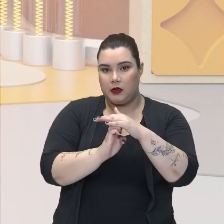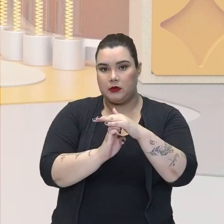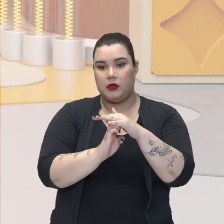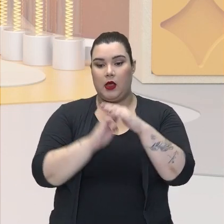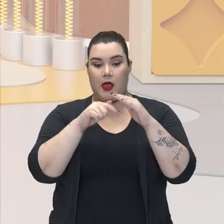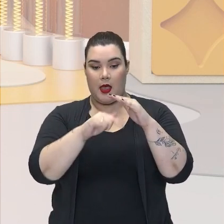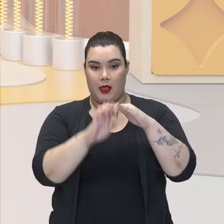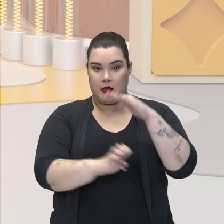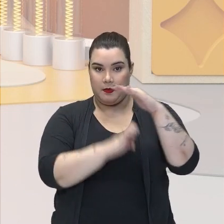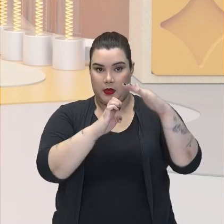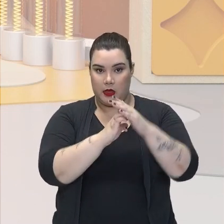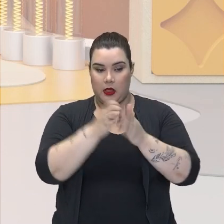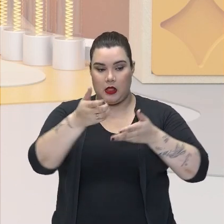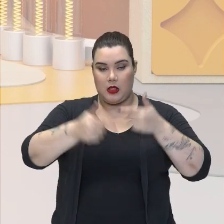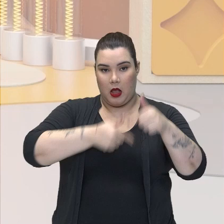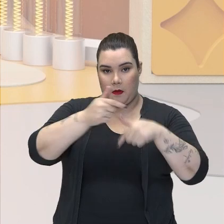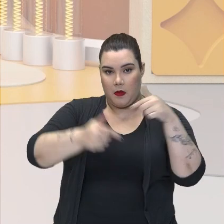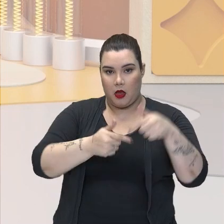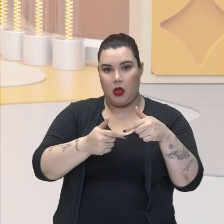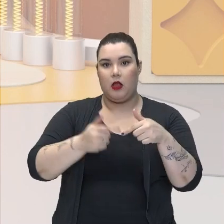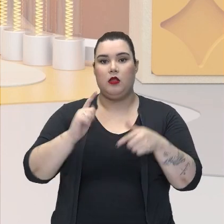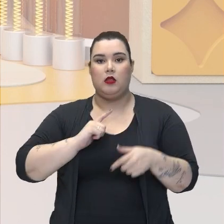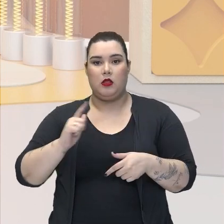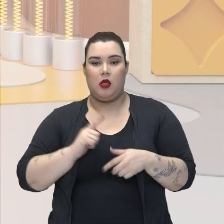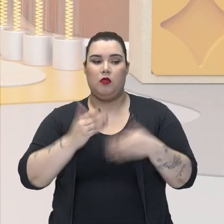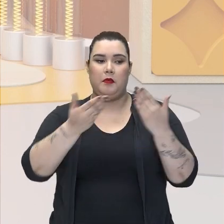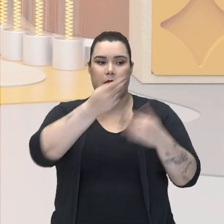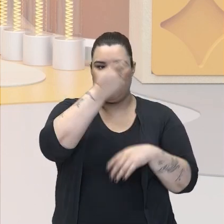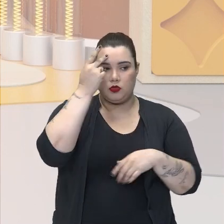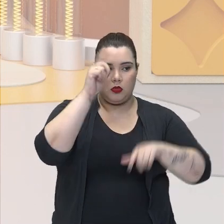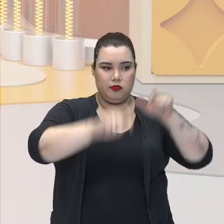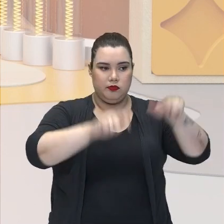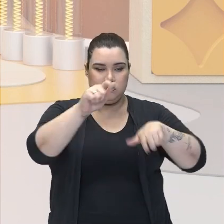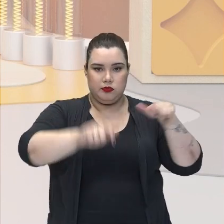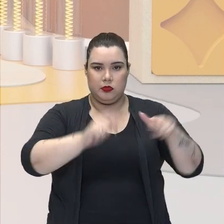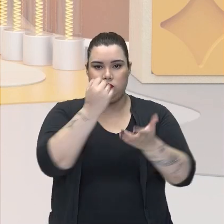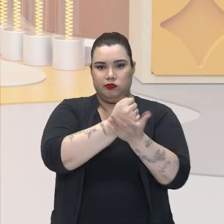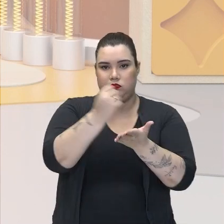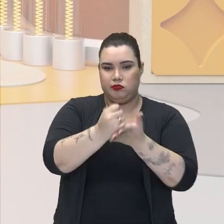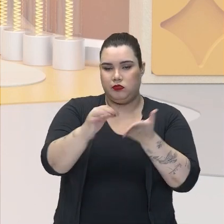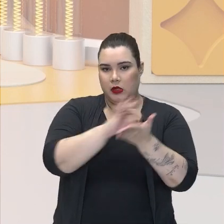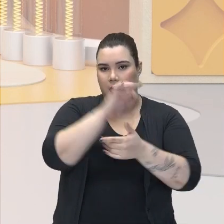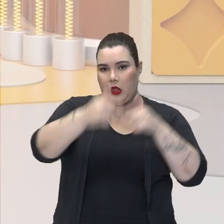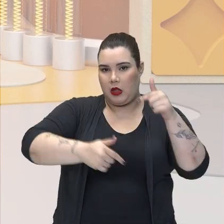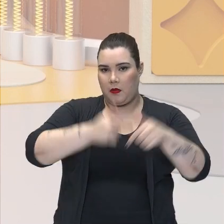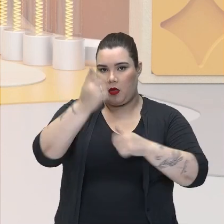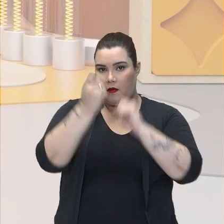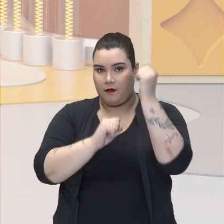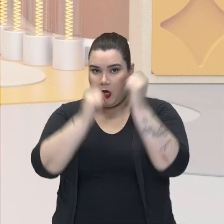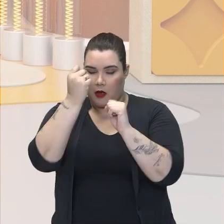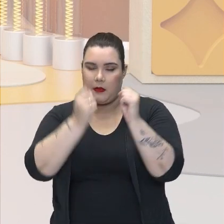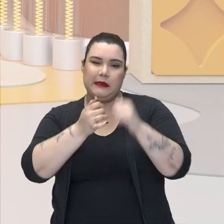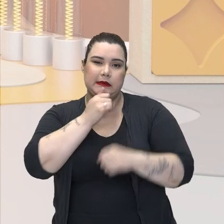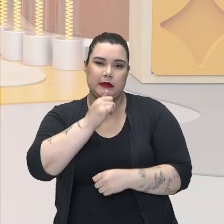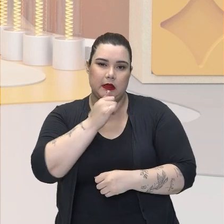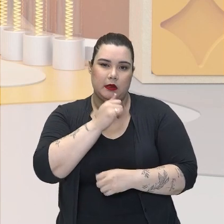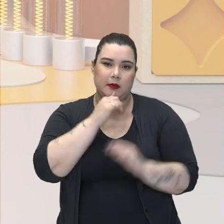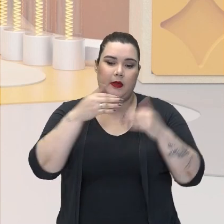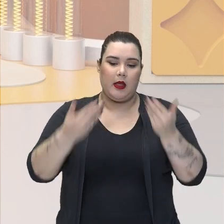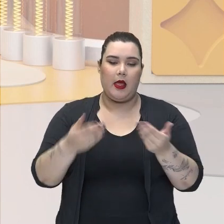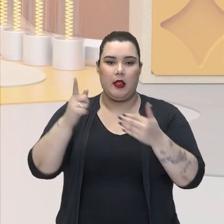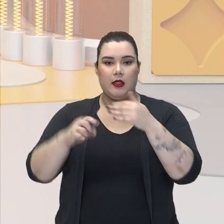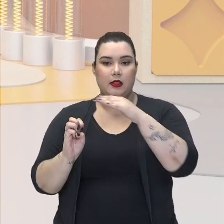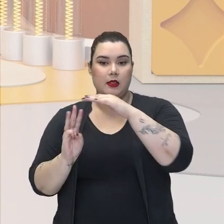que vai oferecer o serviço, ela contrata os seus trabalhadores que chegam, por exemplo, numa fábrica e prestam um serviço. E aí a gente chama isso